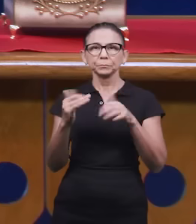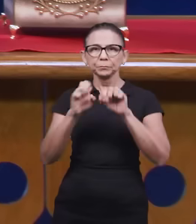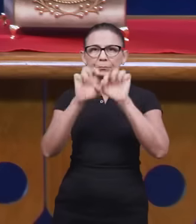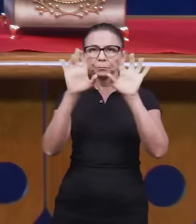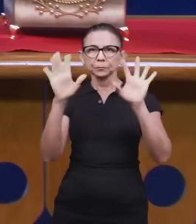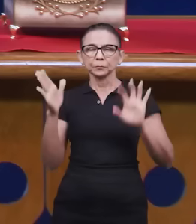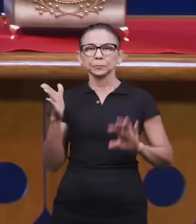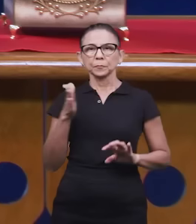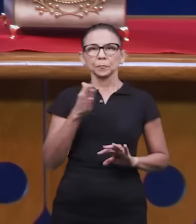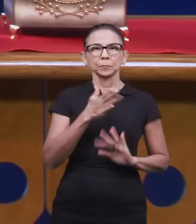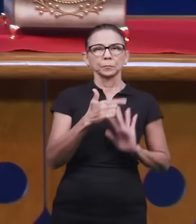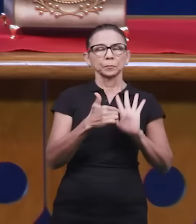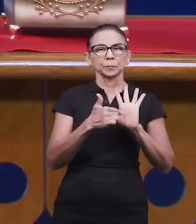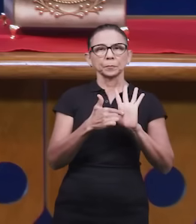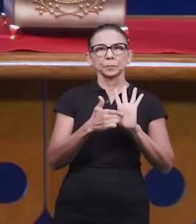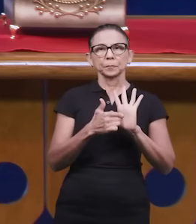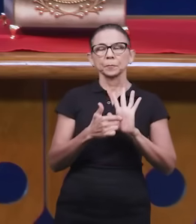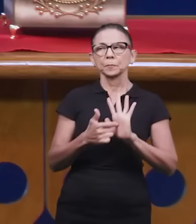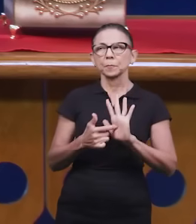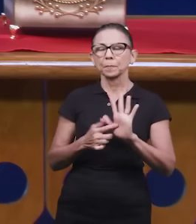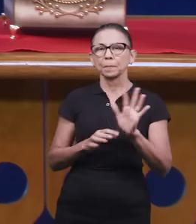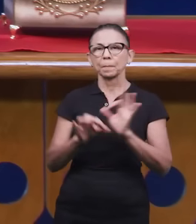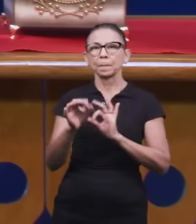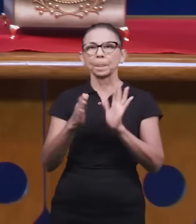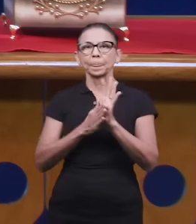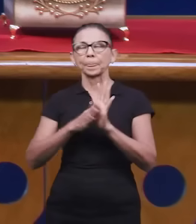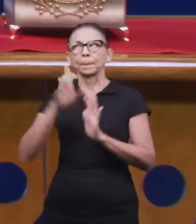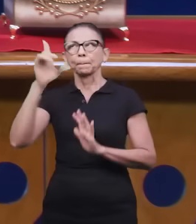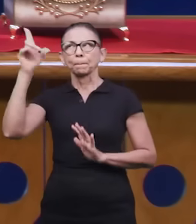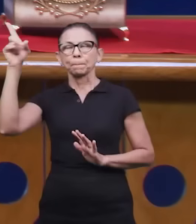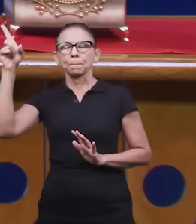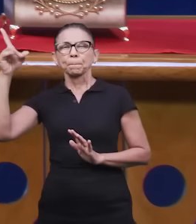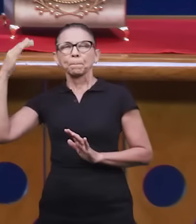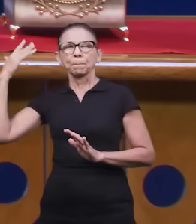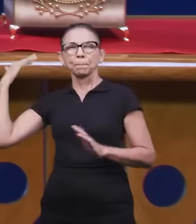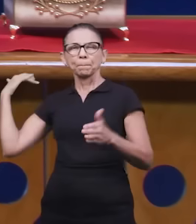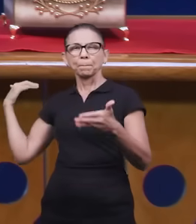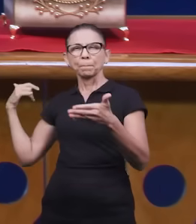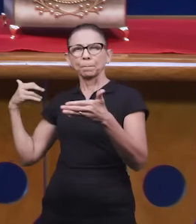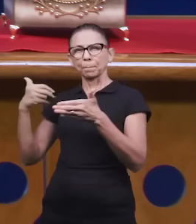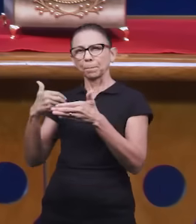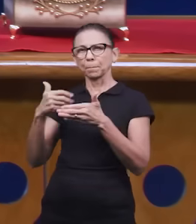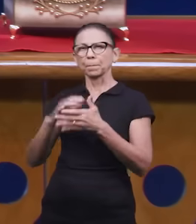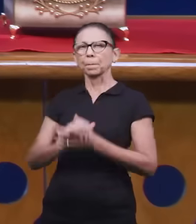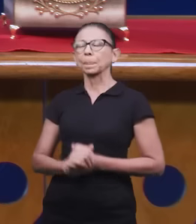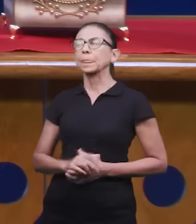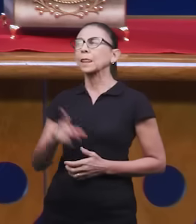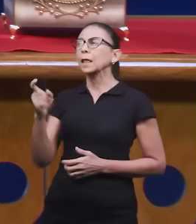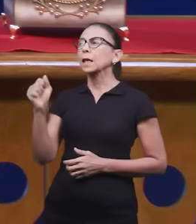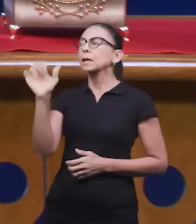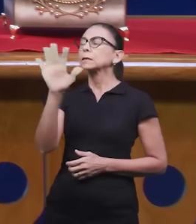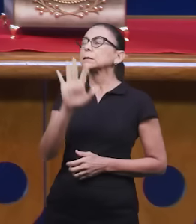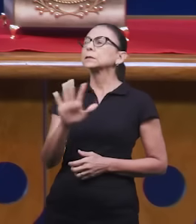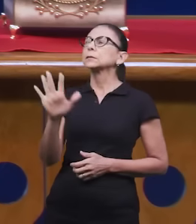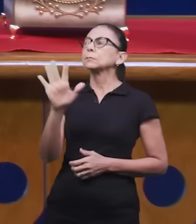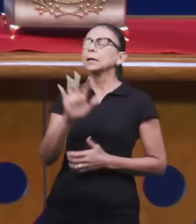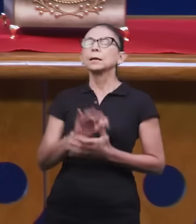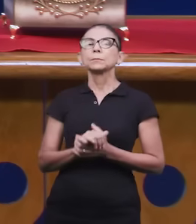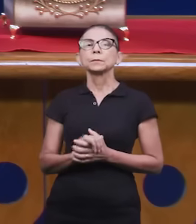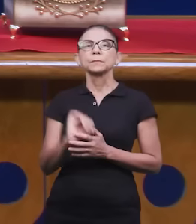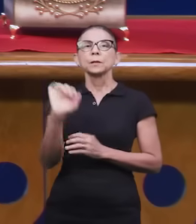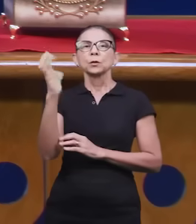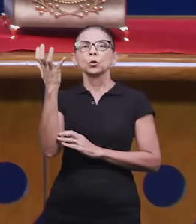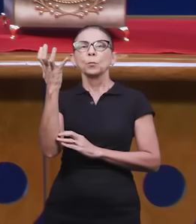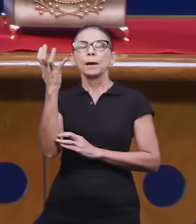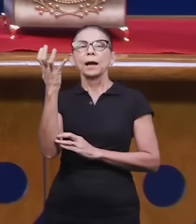um início mostrando aqui o plano de Deus através dos séculos, o conhecido mapa da figueira. Nós estamos usando